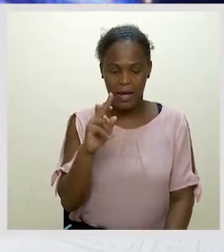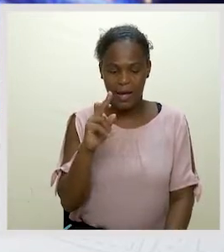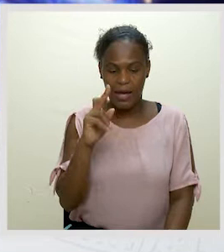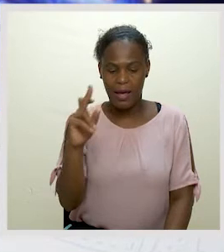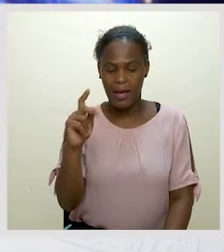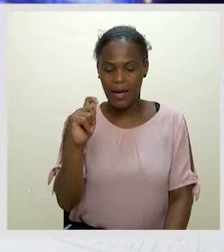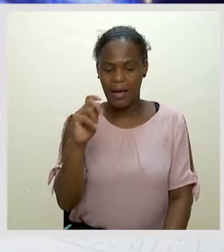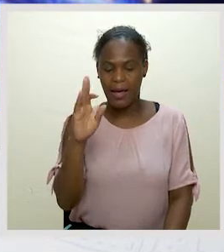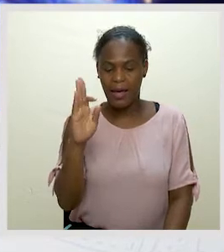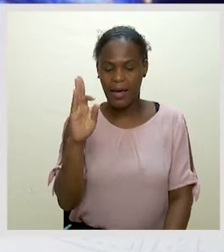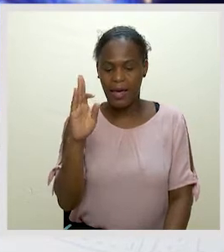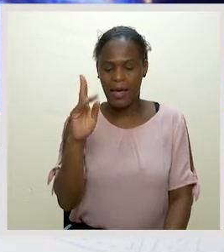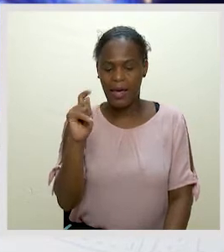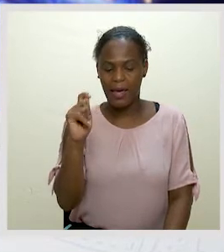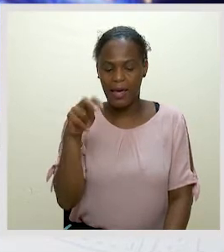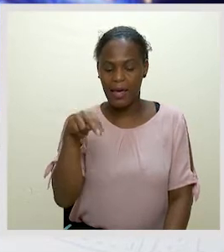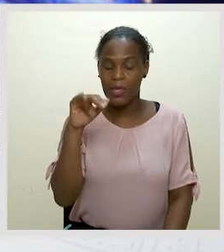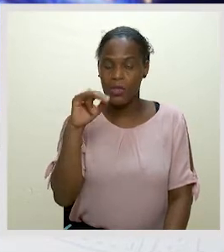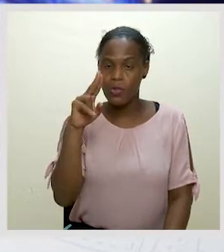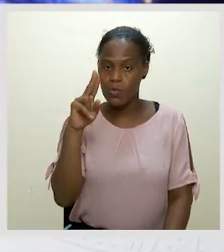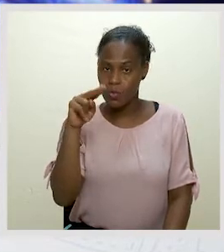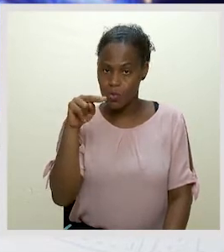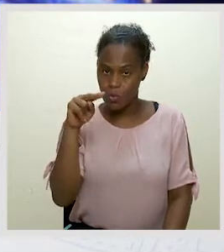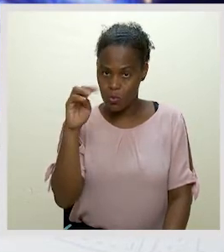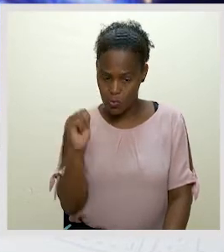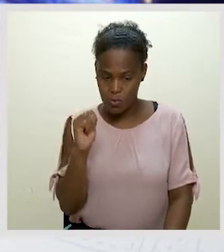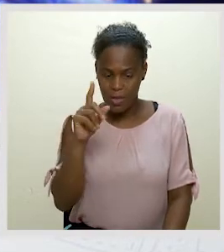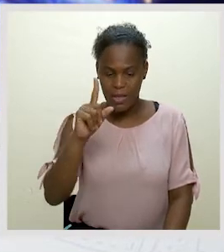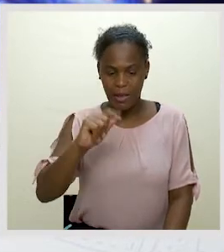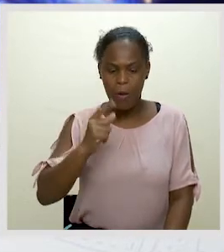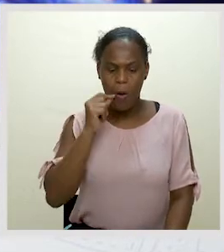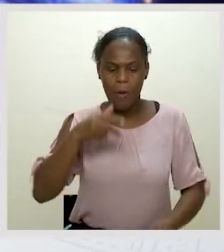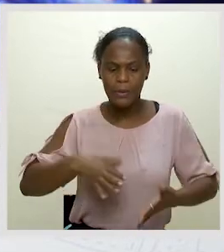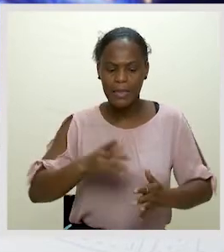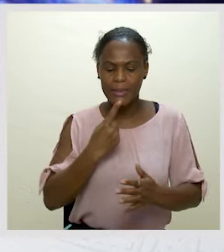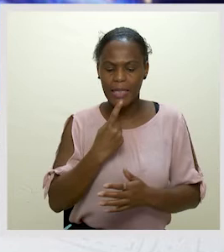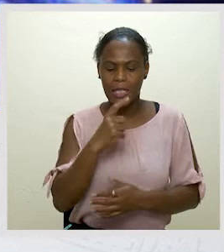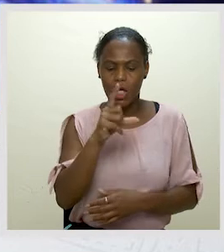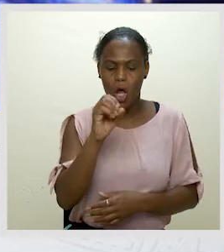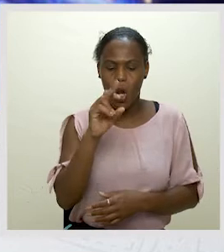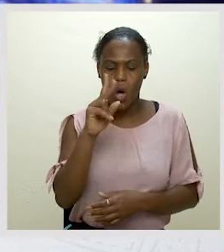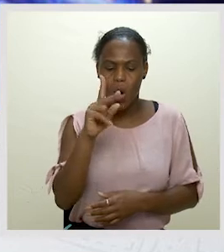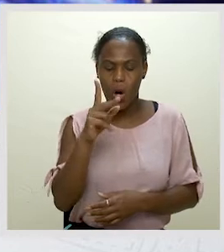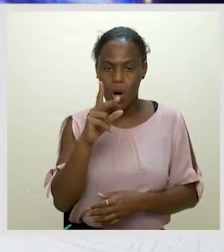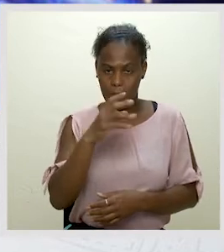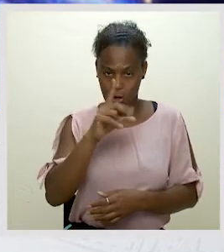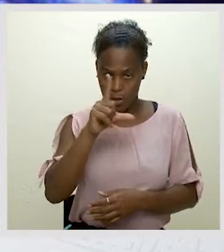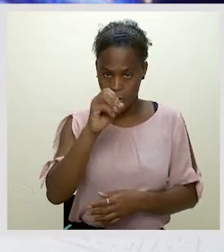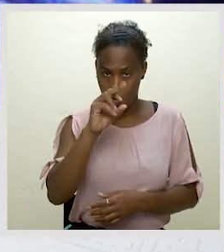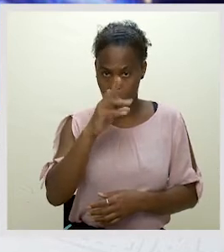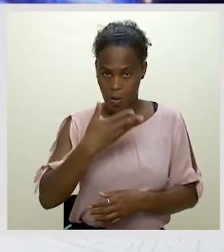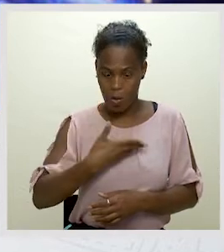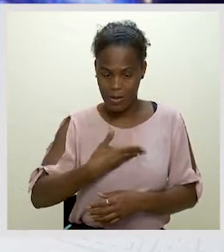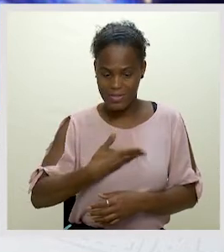Arrhenius e pelo inglês Lord Kelvin, no final do século XIX. Segundo